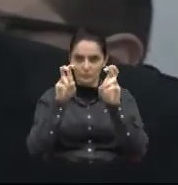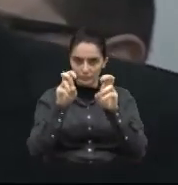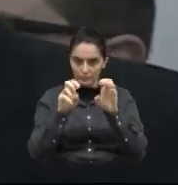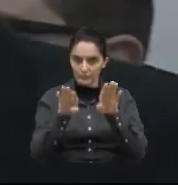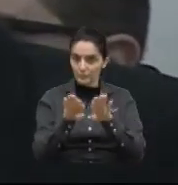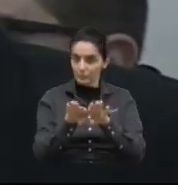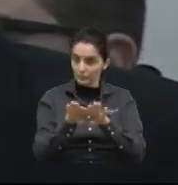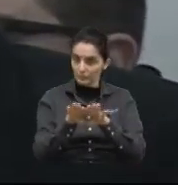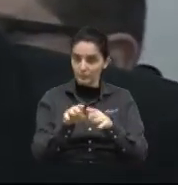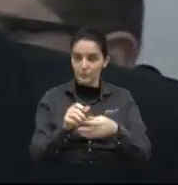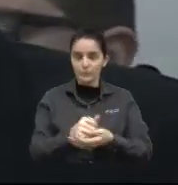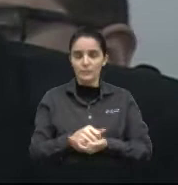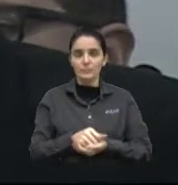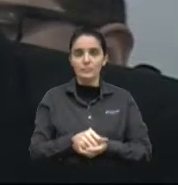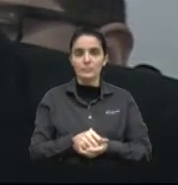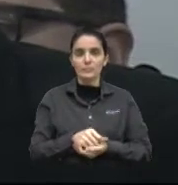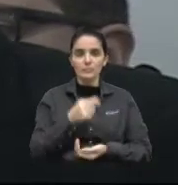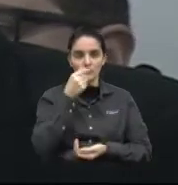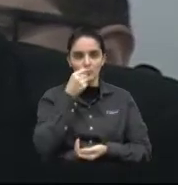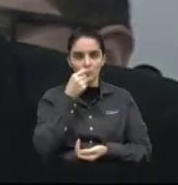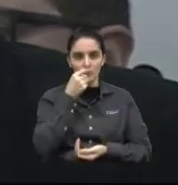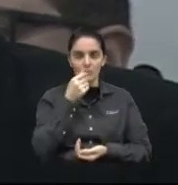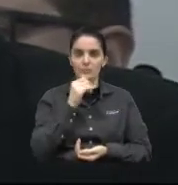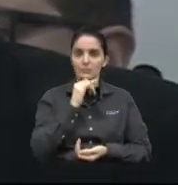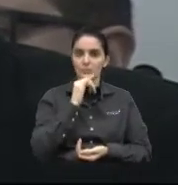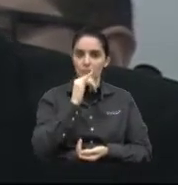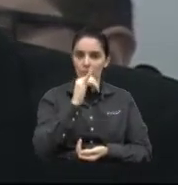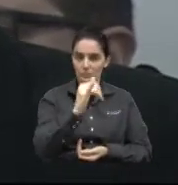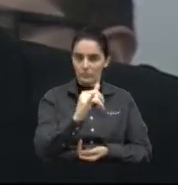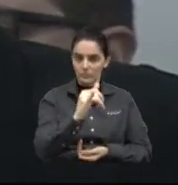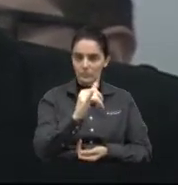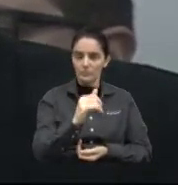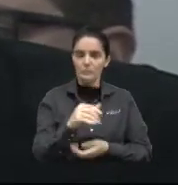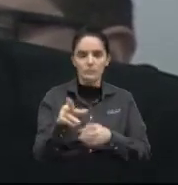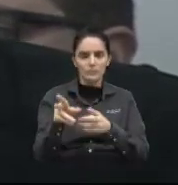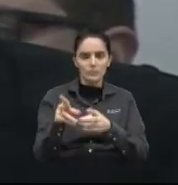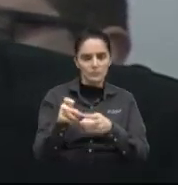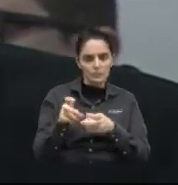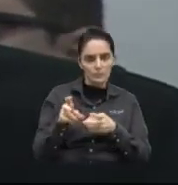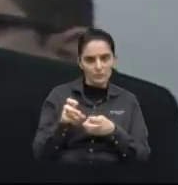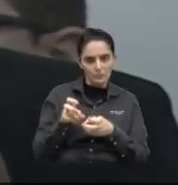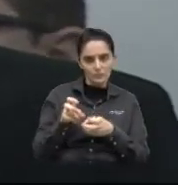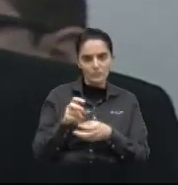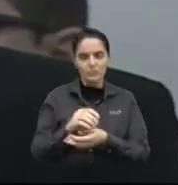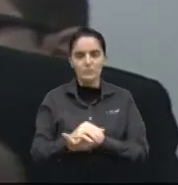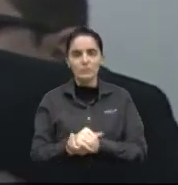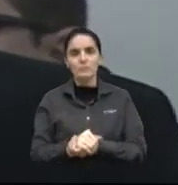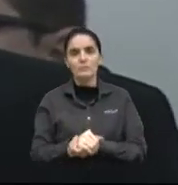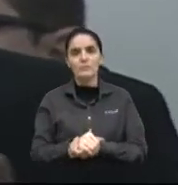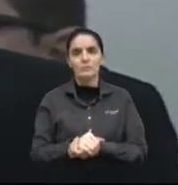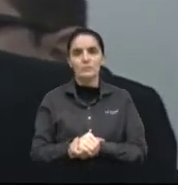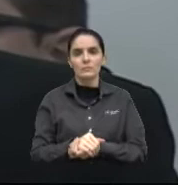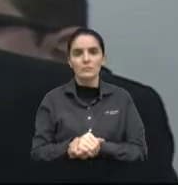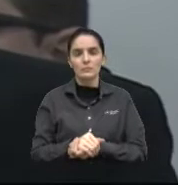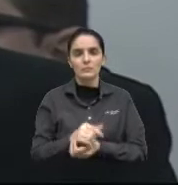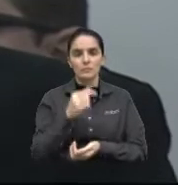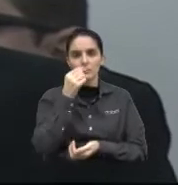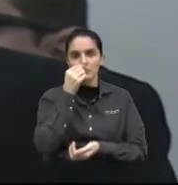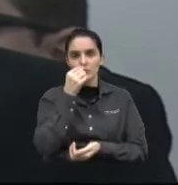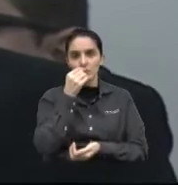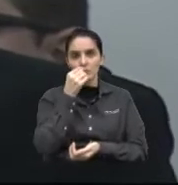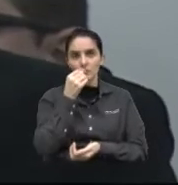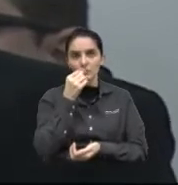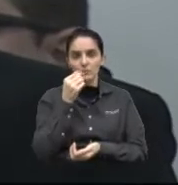é que eu vejo que a população só ganha